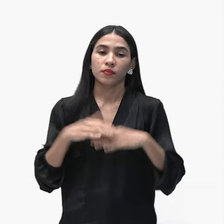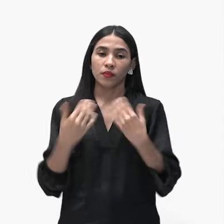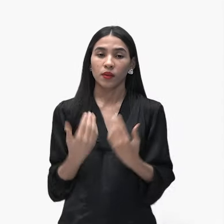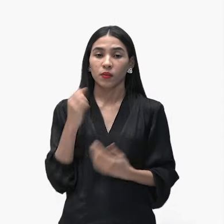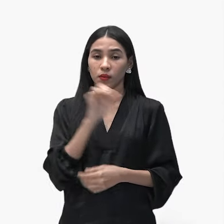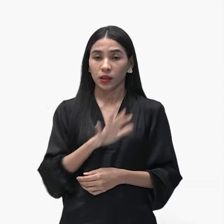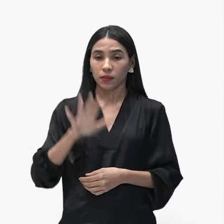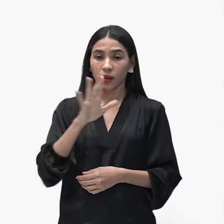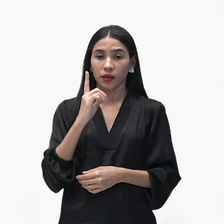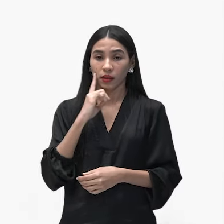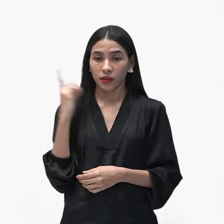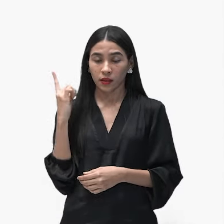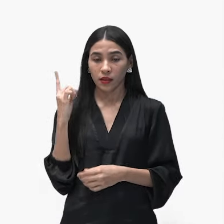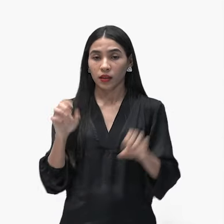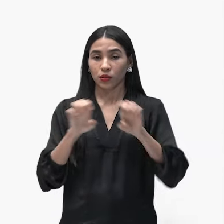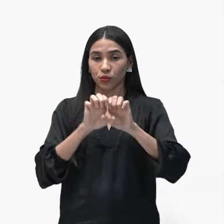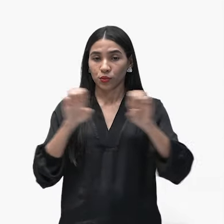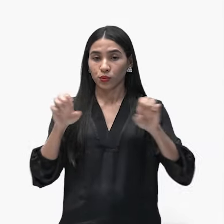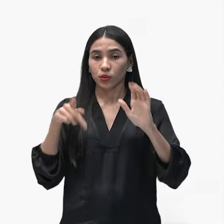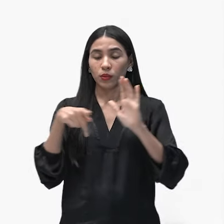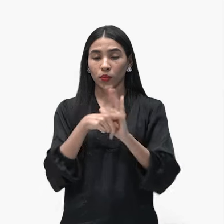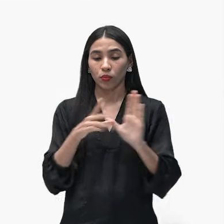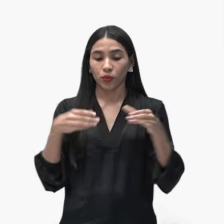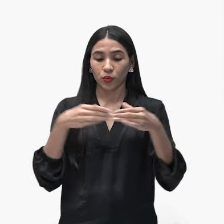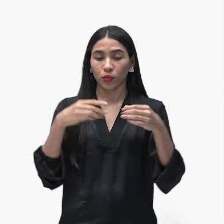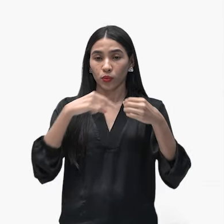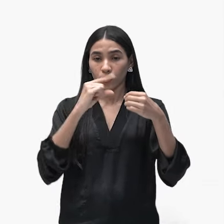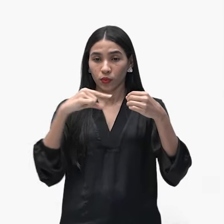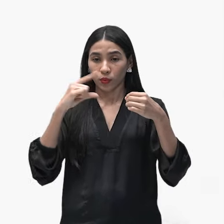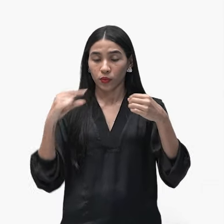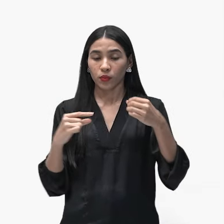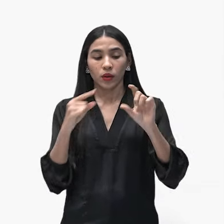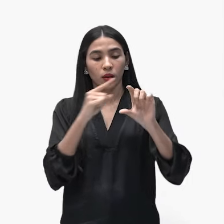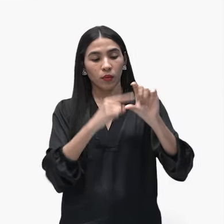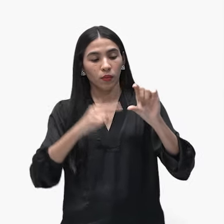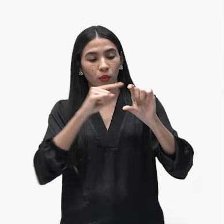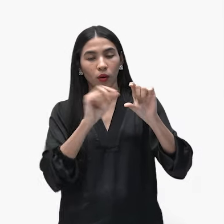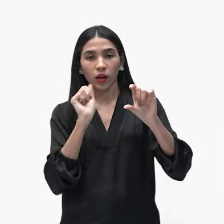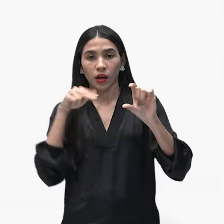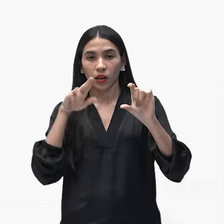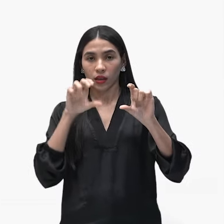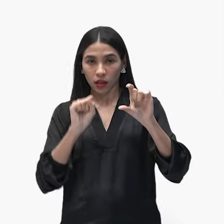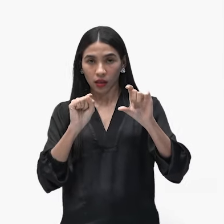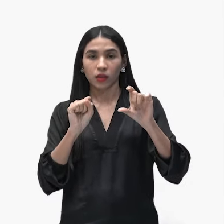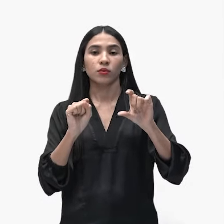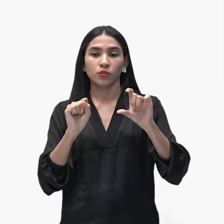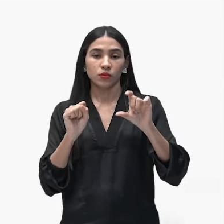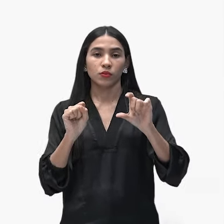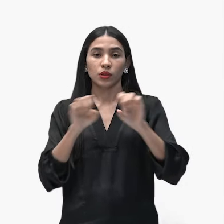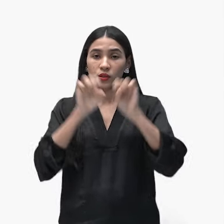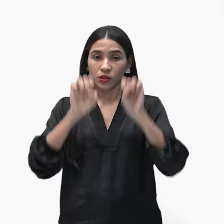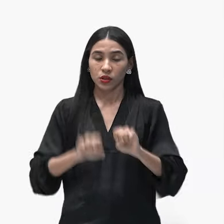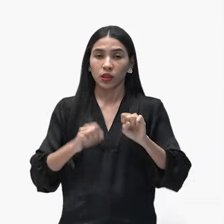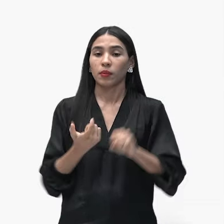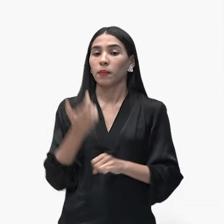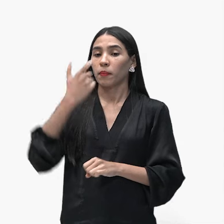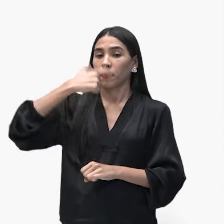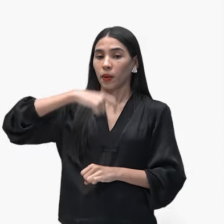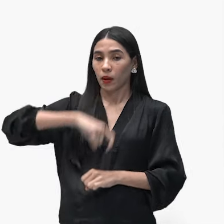imagem mostra a anatomia dessa espécie. A gente observa a boca, o ânus, que faz parte do sistema de digestão